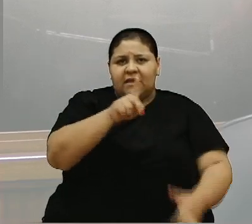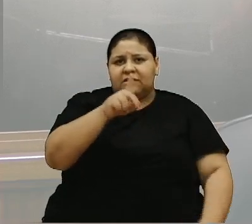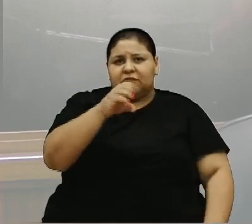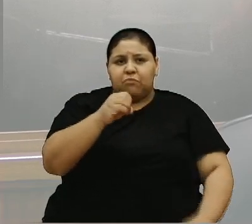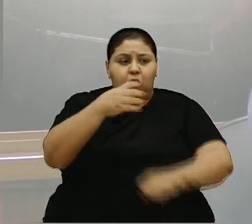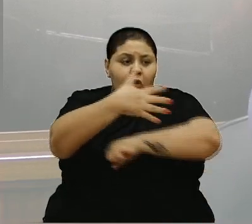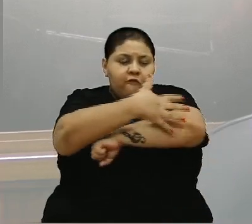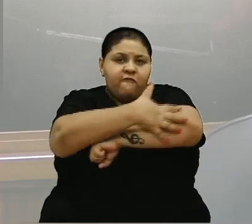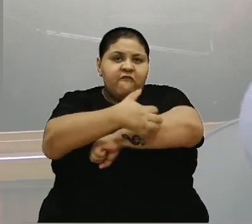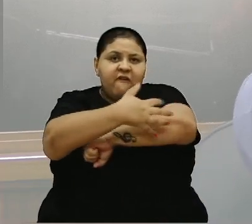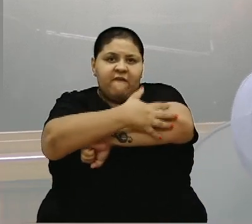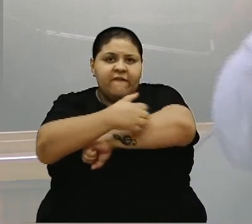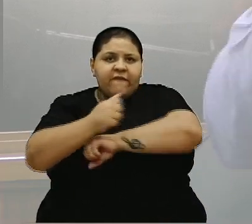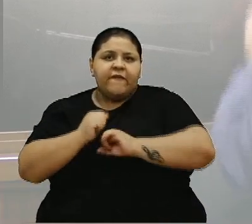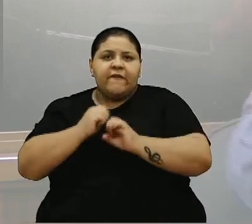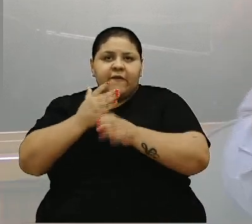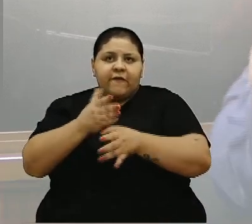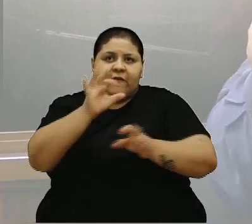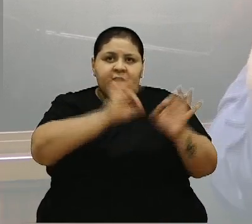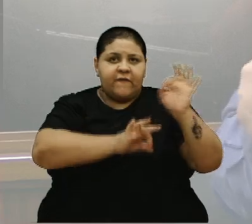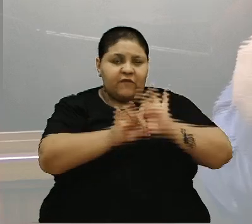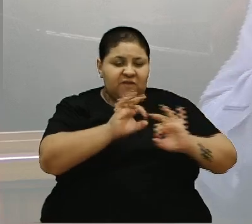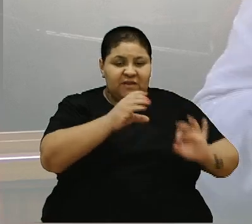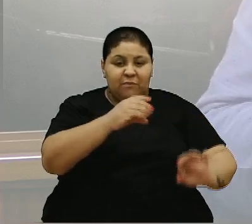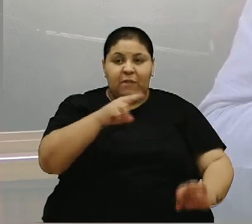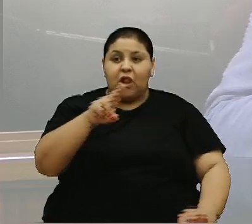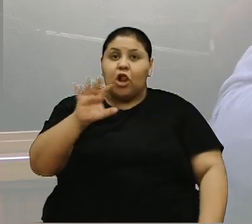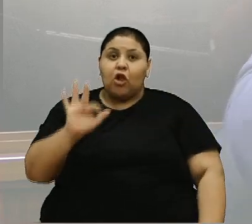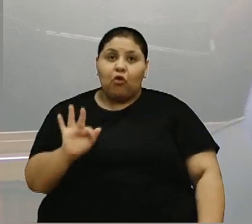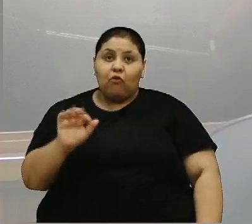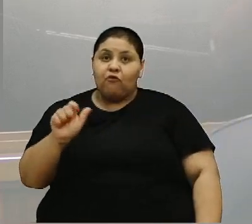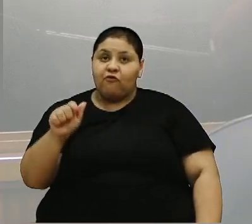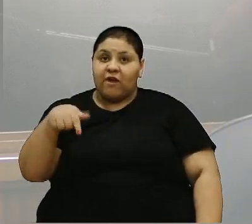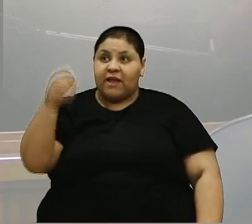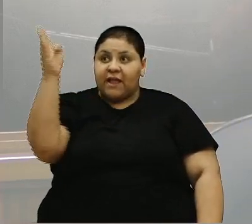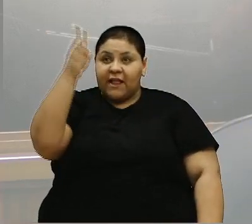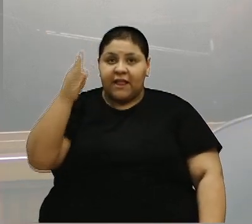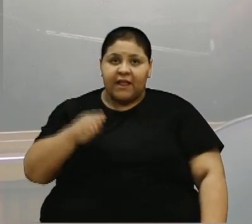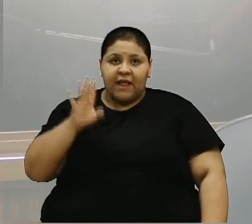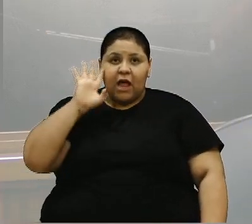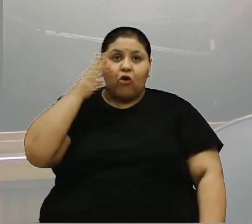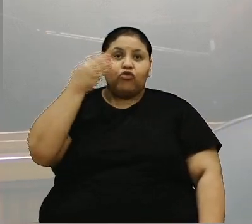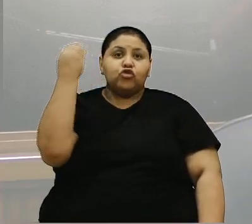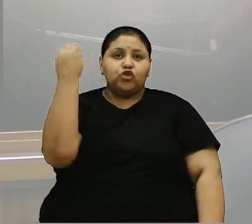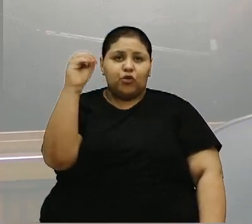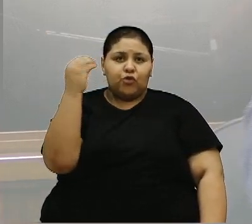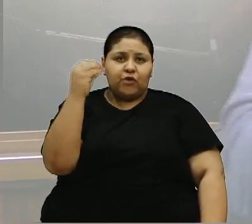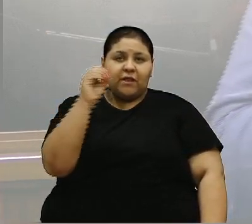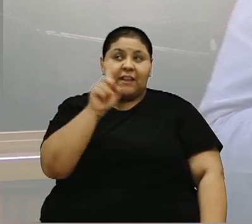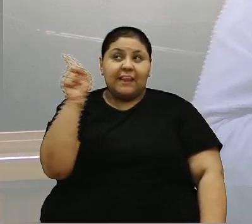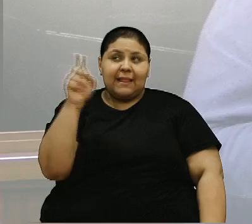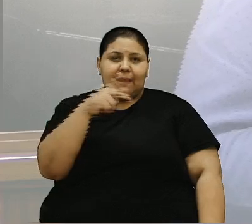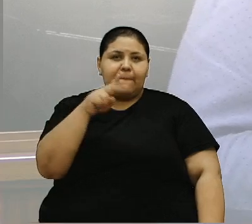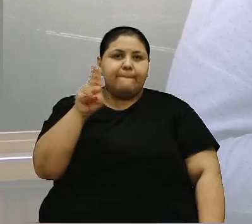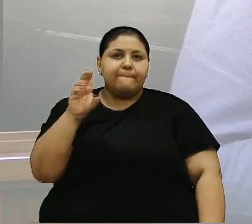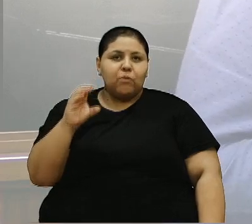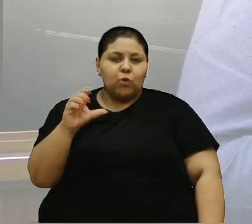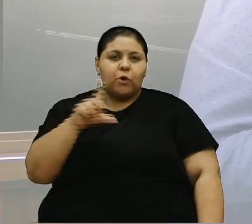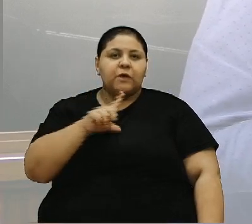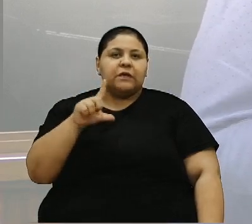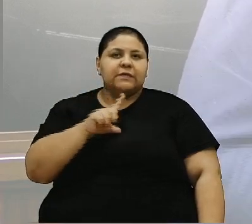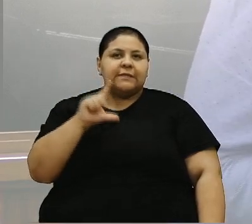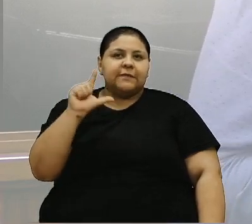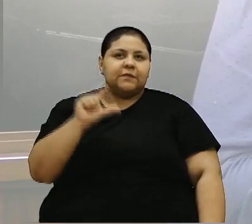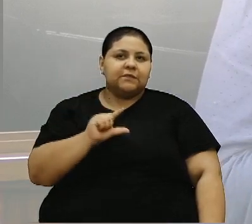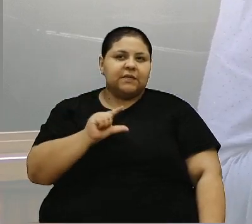uma atividade organizada pela CUFA, no Brasil, ocorreu em Porto Alegre, lá na PUC, e que tem um pouco